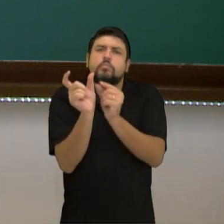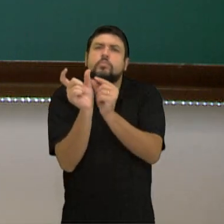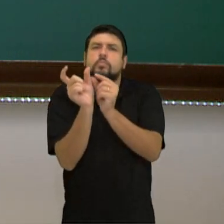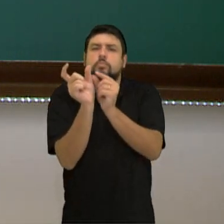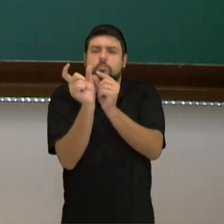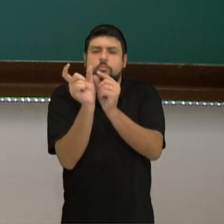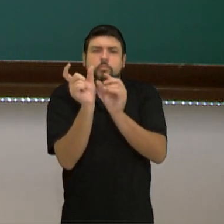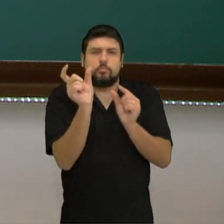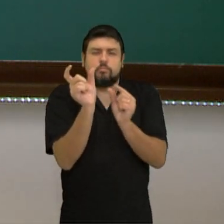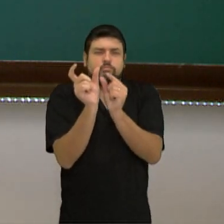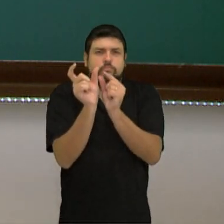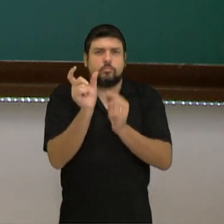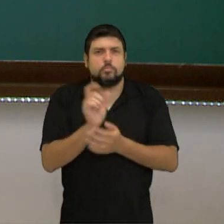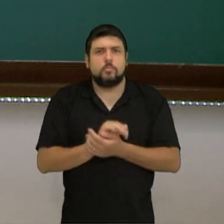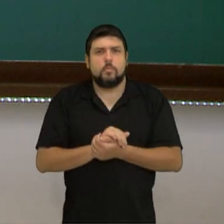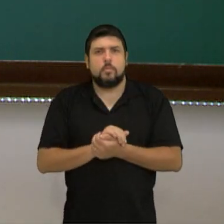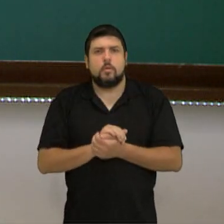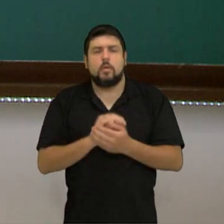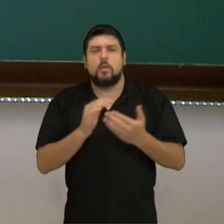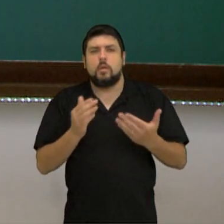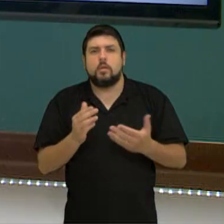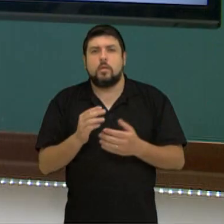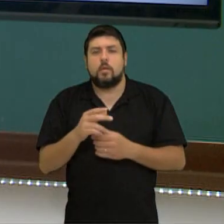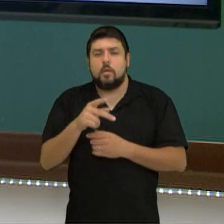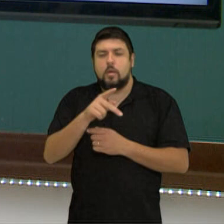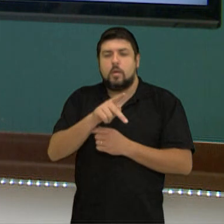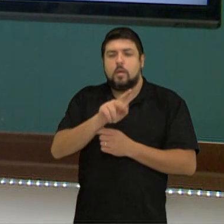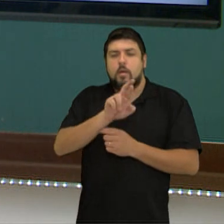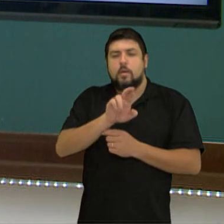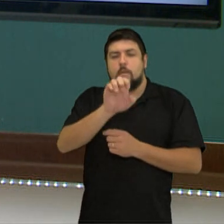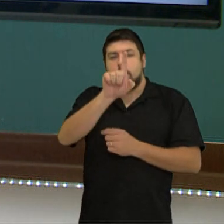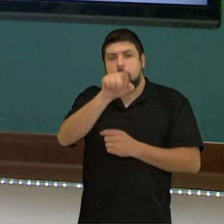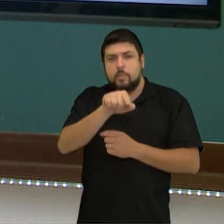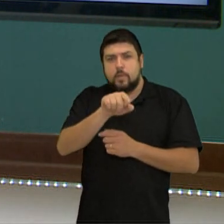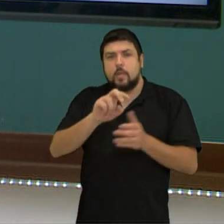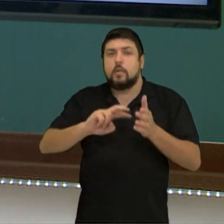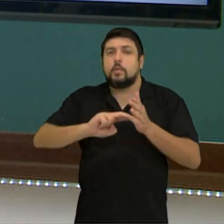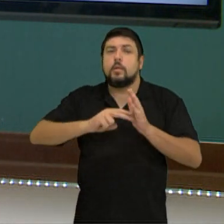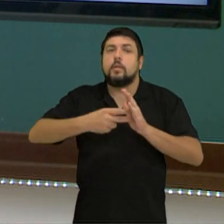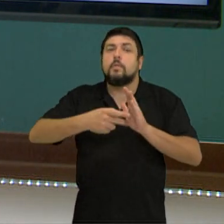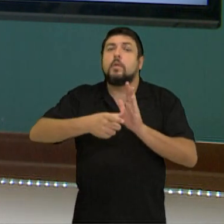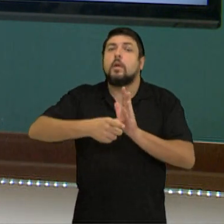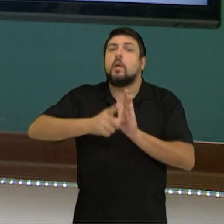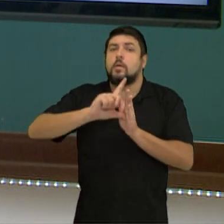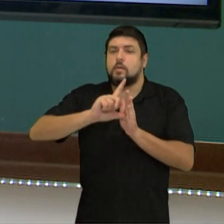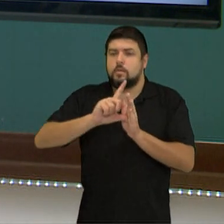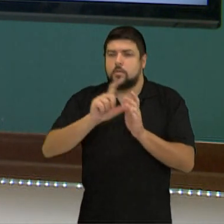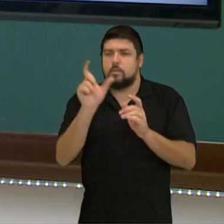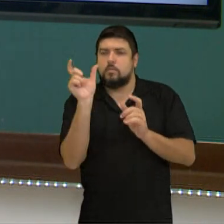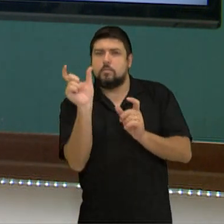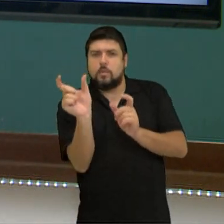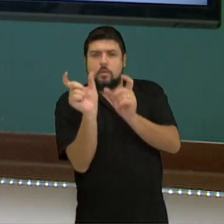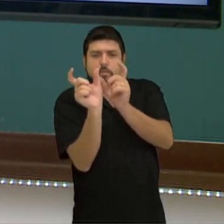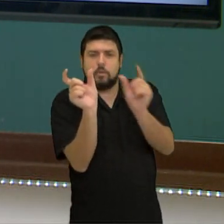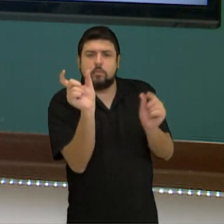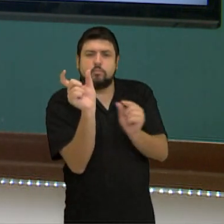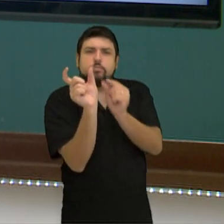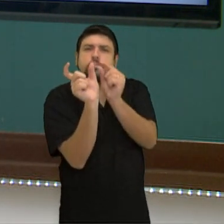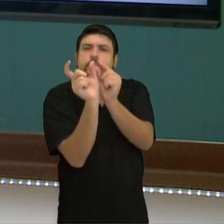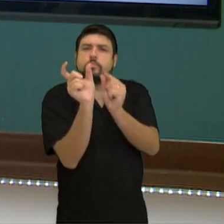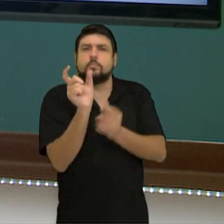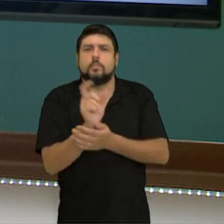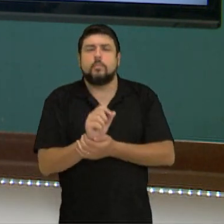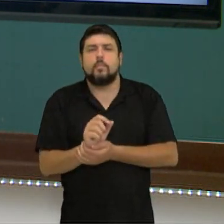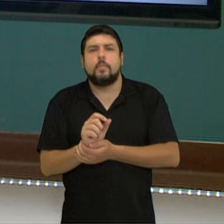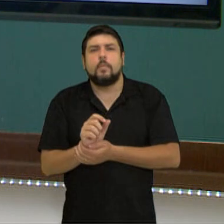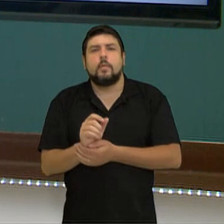ali. Então, pensa aí, prefixo de pré, ou seja, que vem justamente antes, tá ok? Por exemplo, o